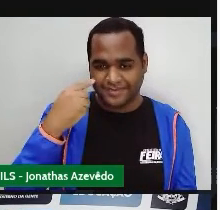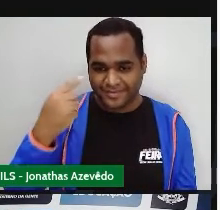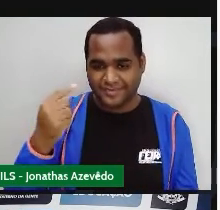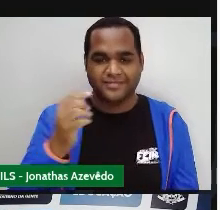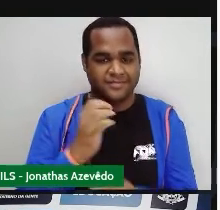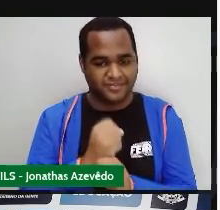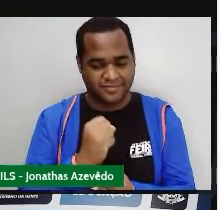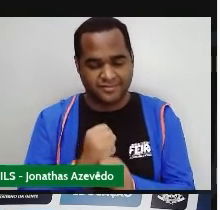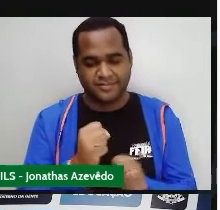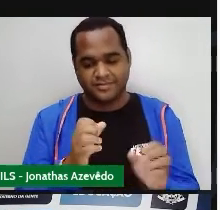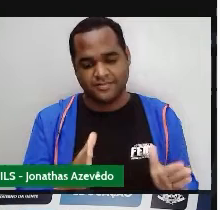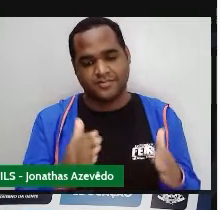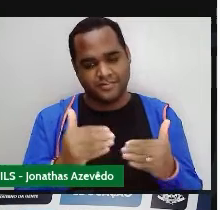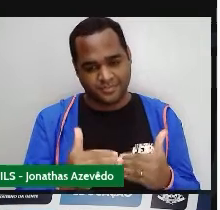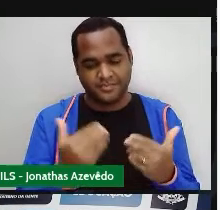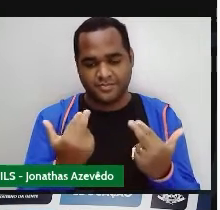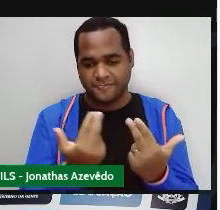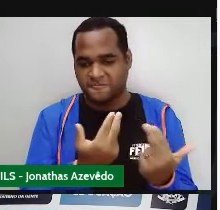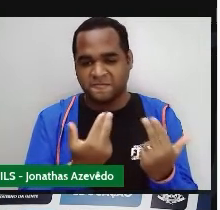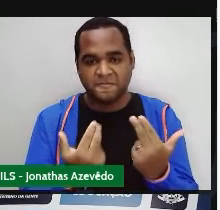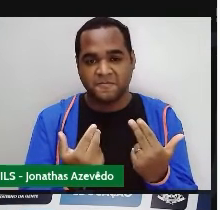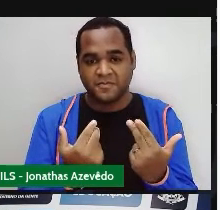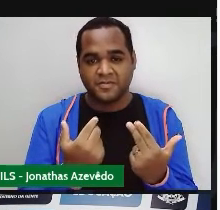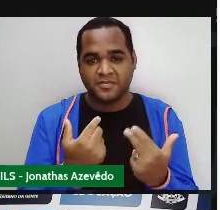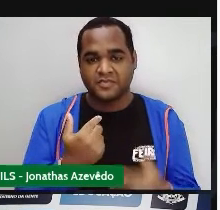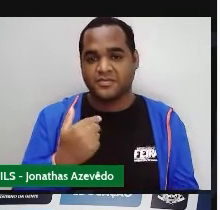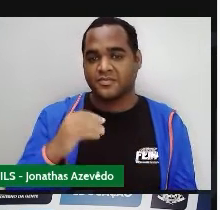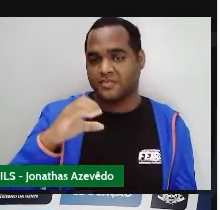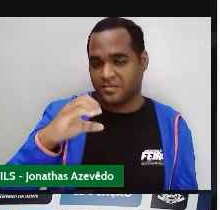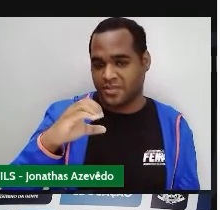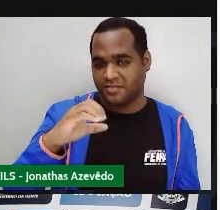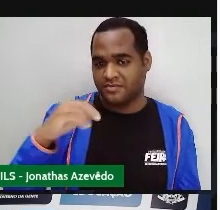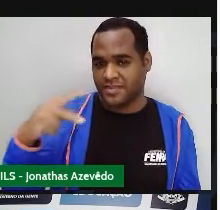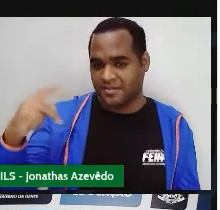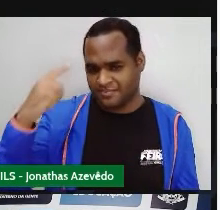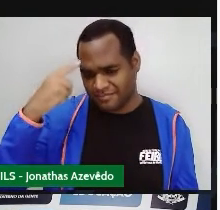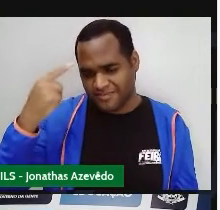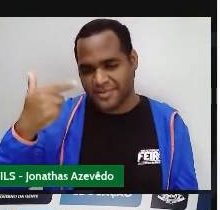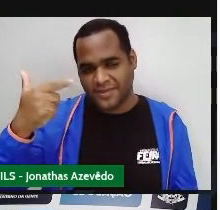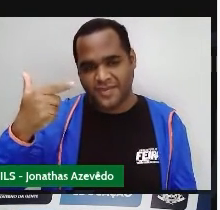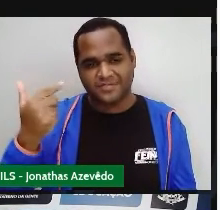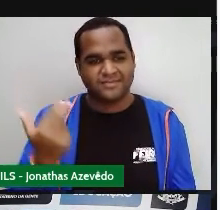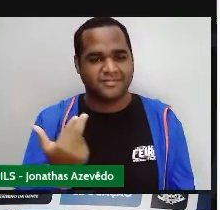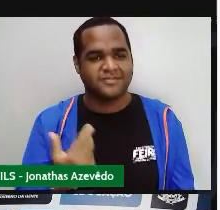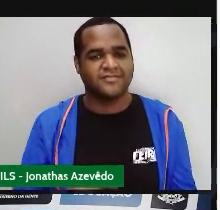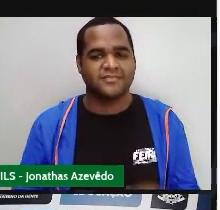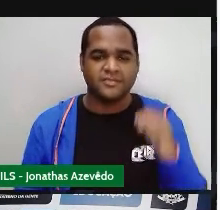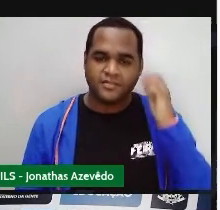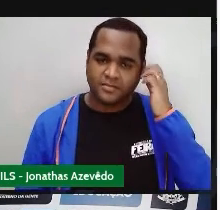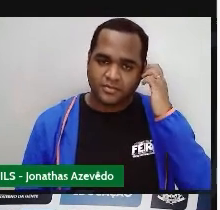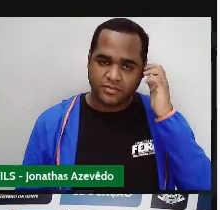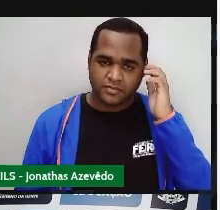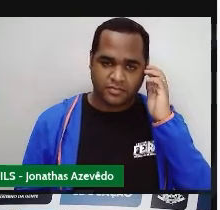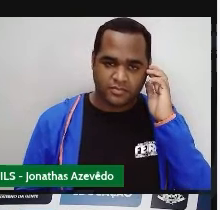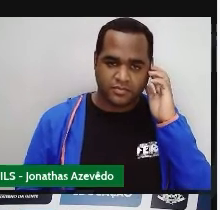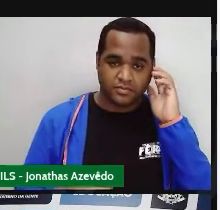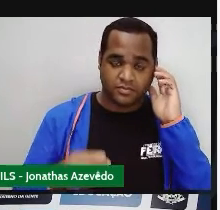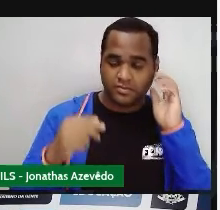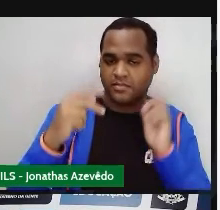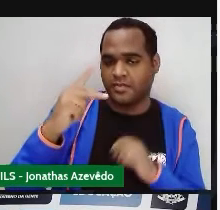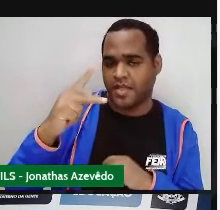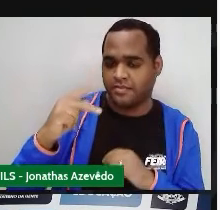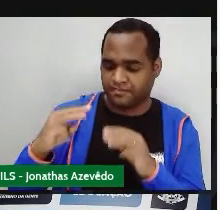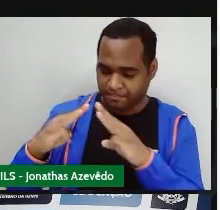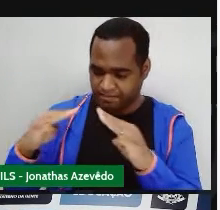quantidade de Cuba então o valor de ser nessa primeira quais são é o mesmo na segunda a p a quantidade de